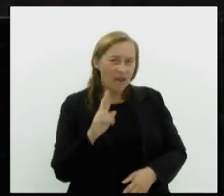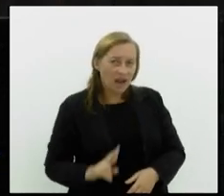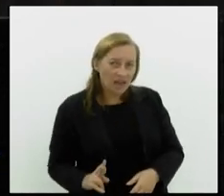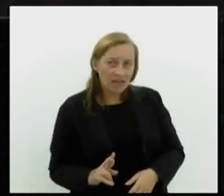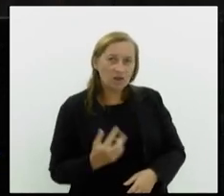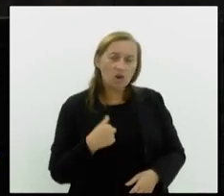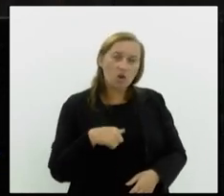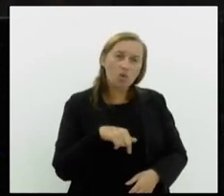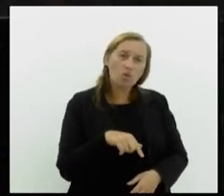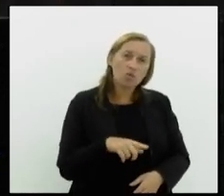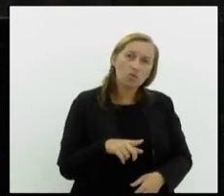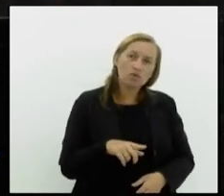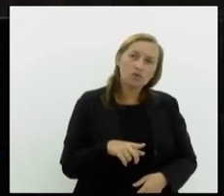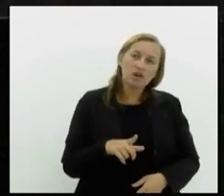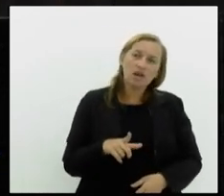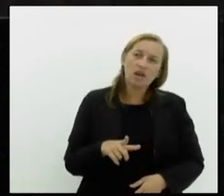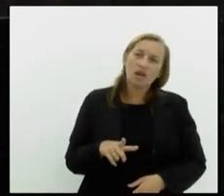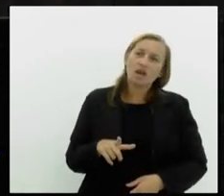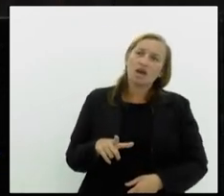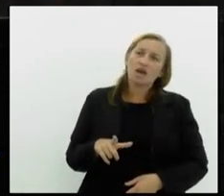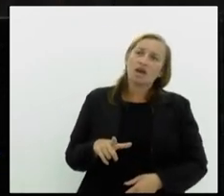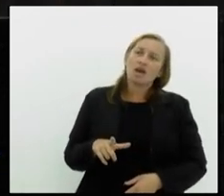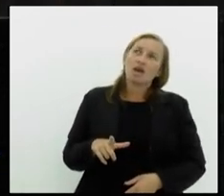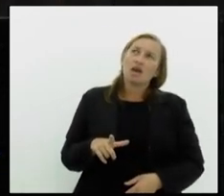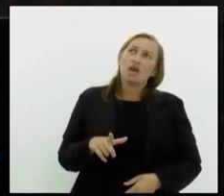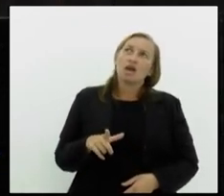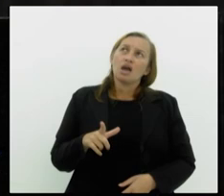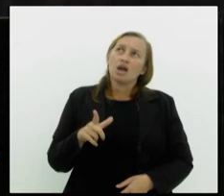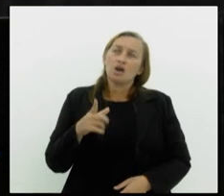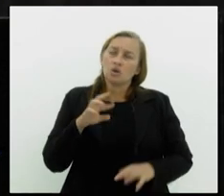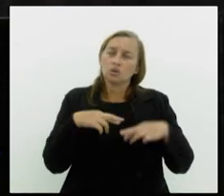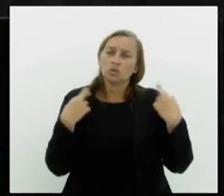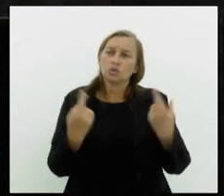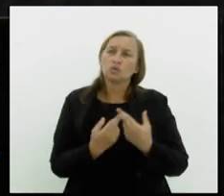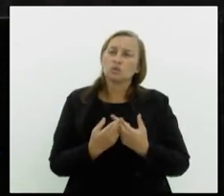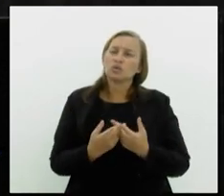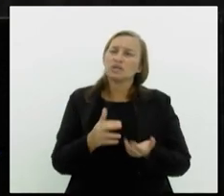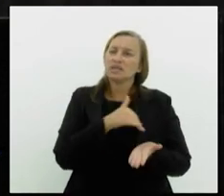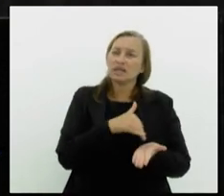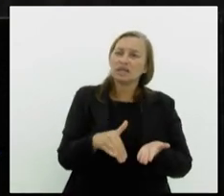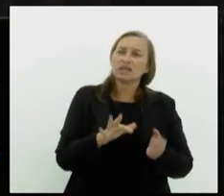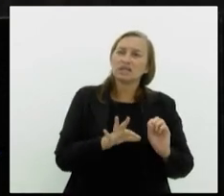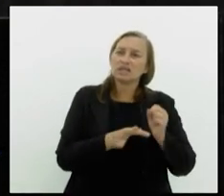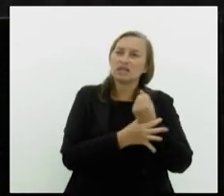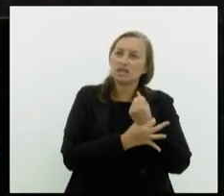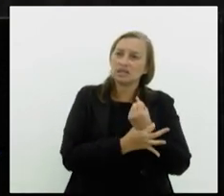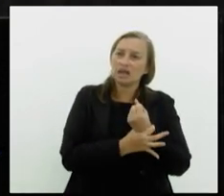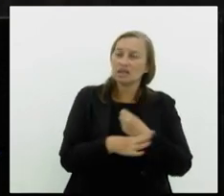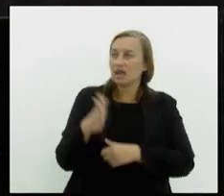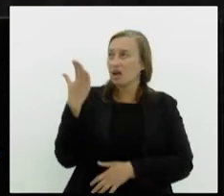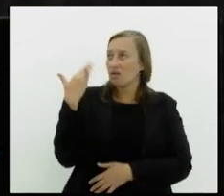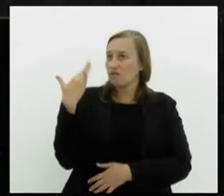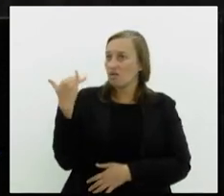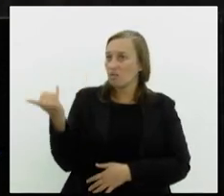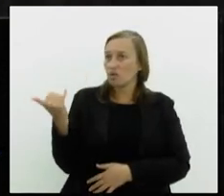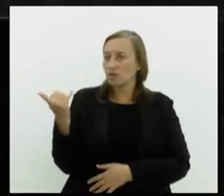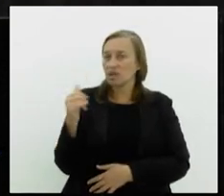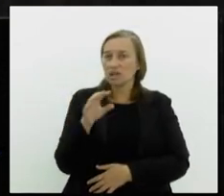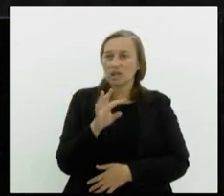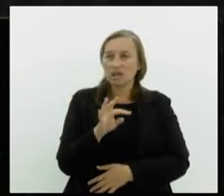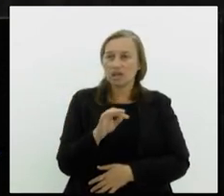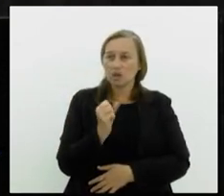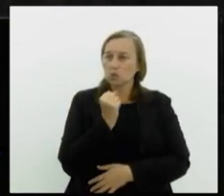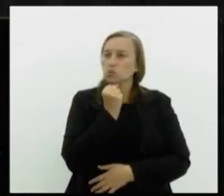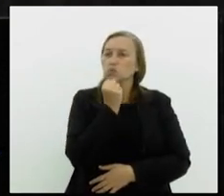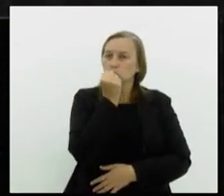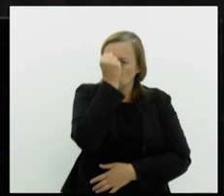uma reunião com o secretário de Segurança, estava aí na moda essa história de terrorismo, e